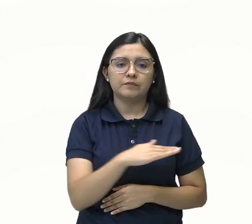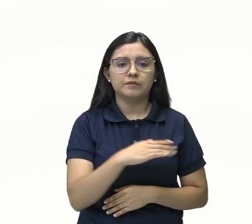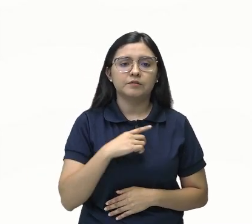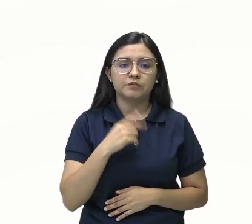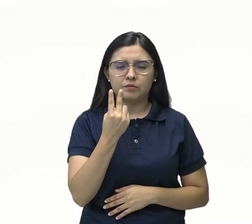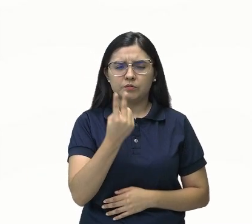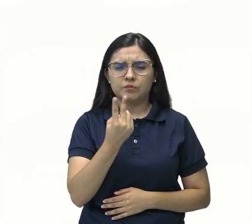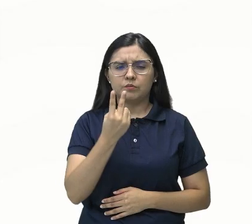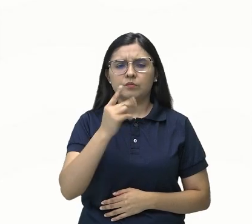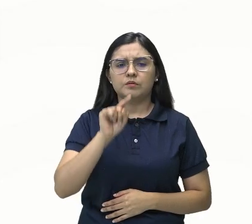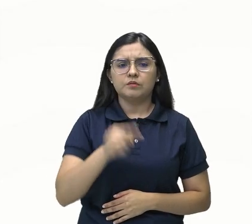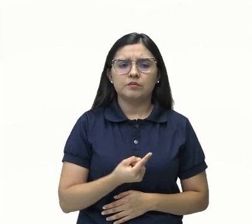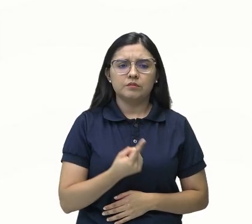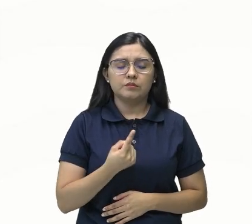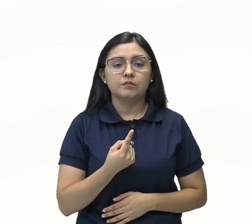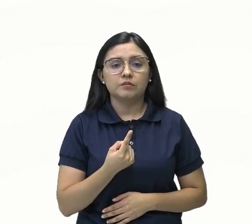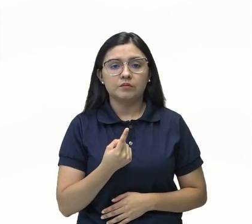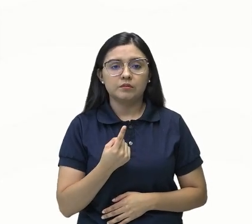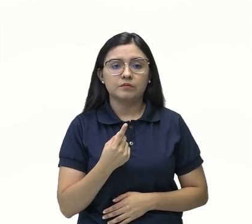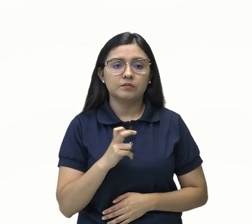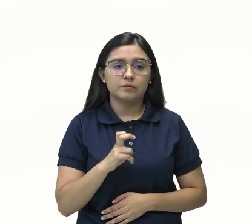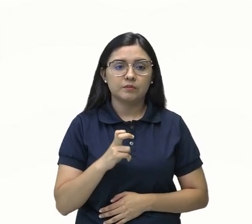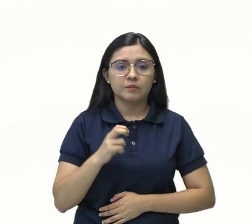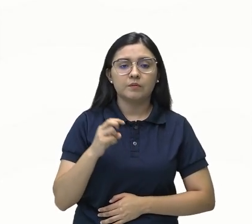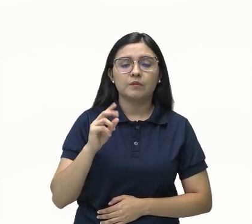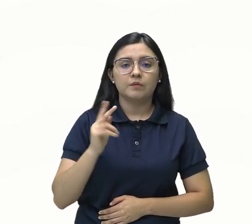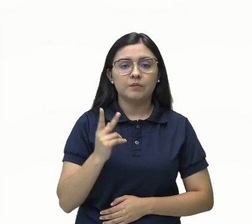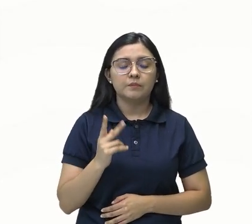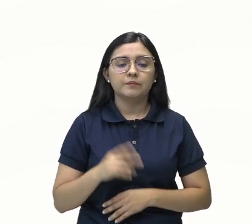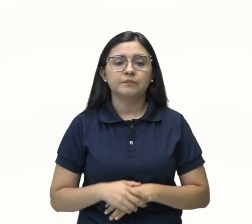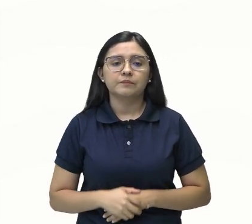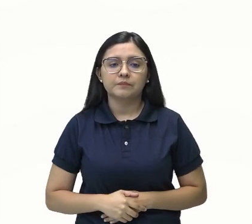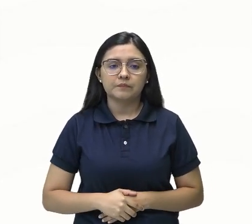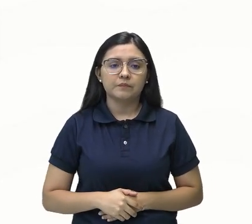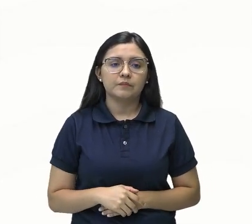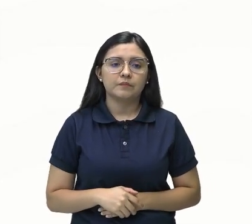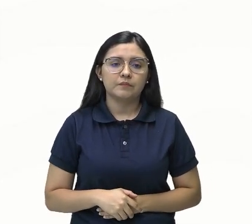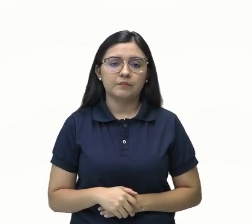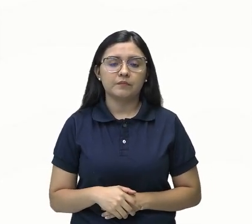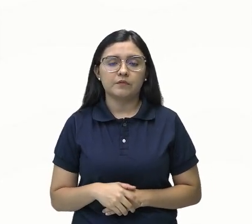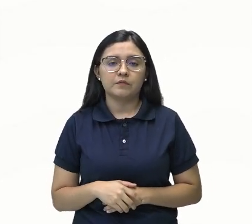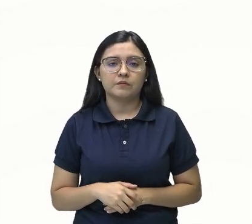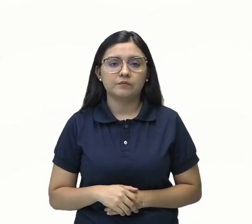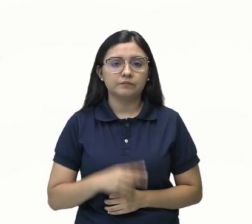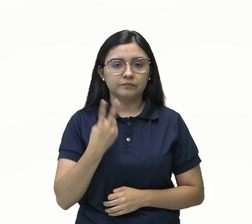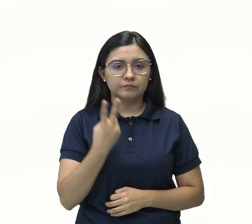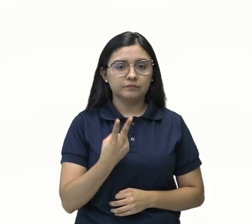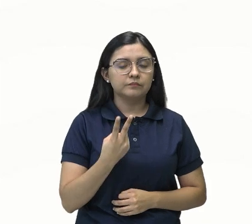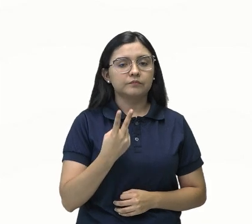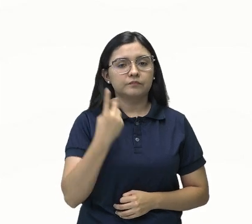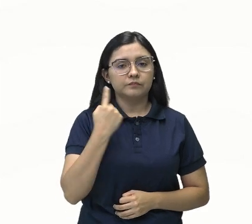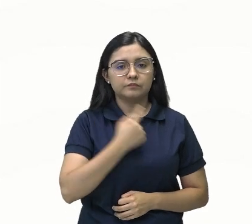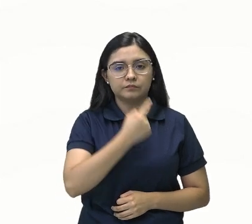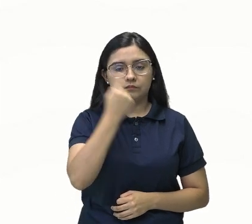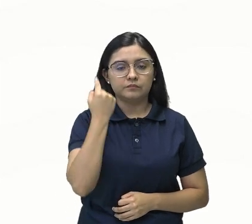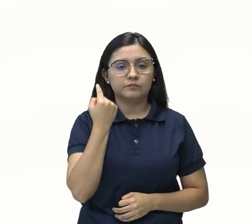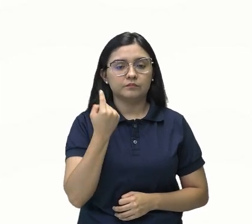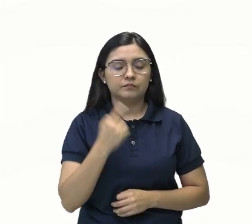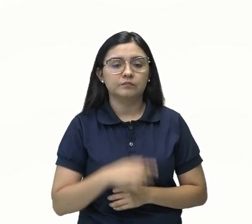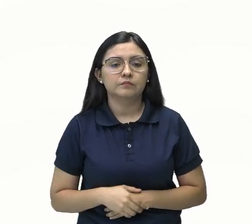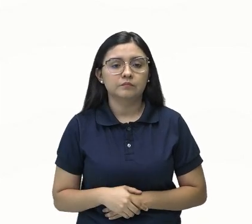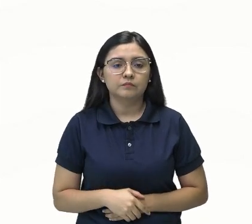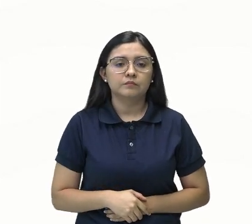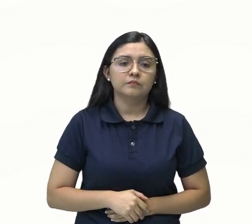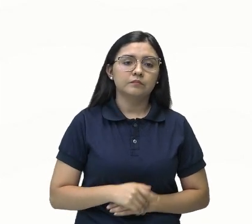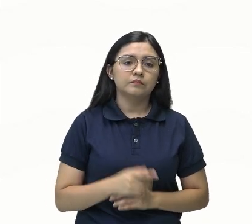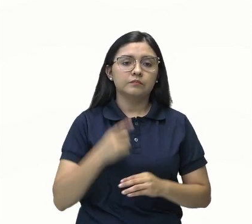2 horas e meia. Tá? Então, 2,5 de hora. A viagem de volta é